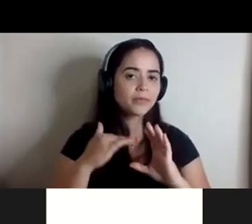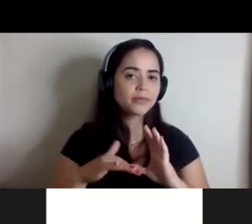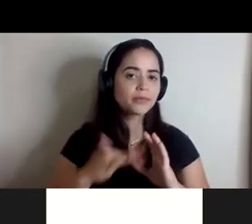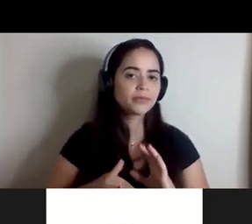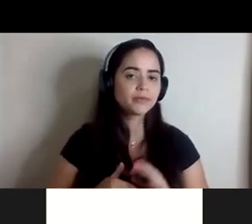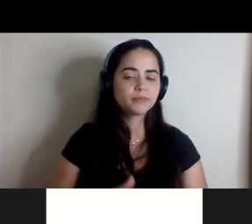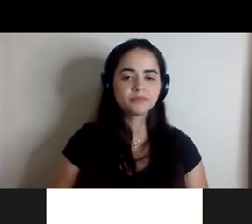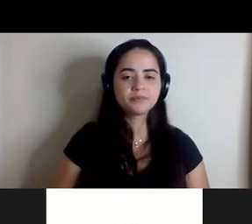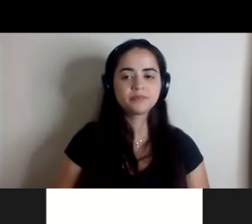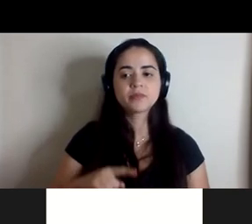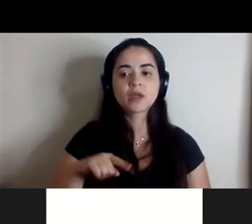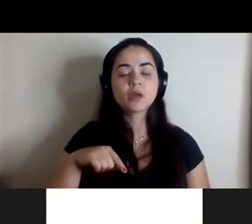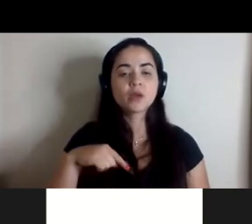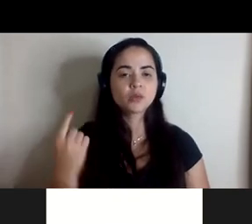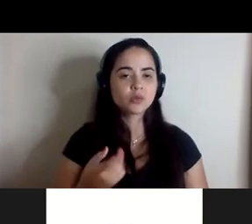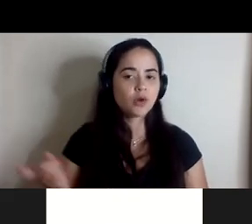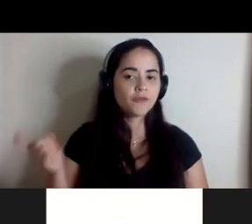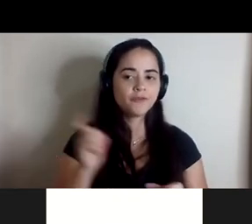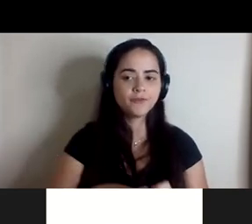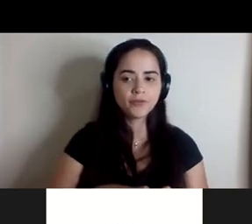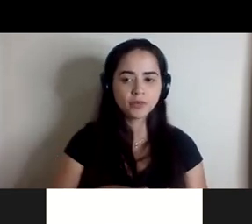participando. A gente retorna